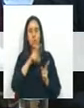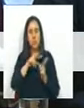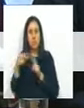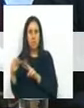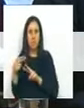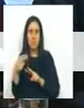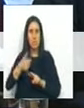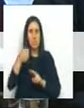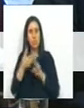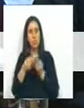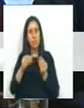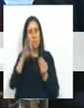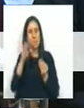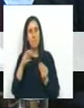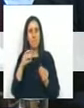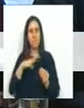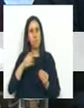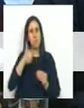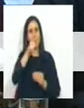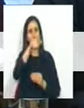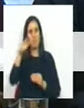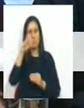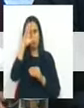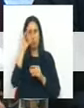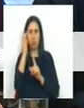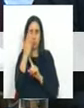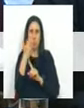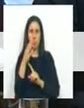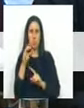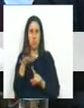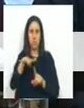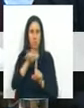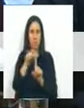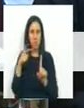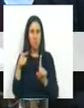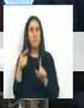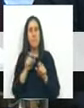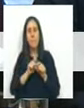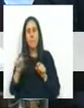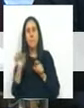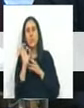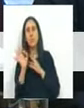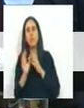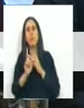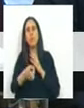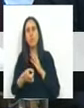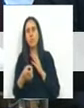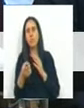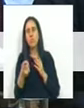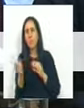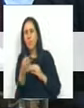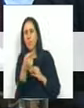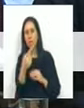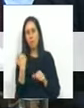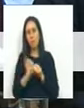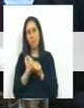é solucionar da melhor maneira para o Estado e para os contribuintes, tanto quanto possível, a situação do BANIF, qual é o mandato específico que tem quando